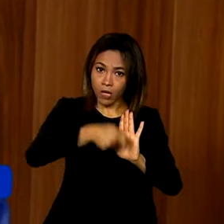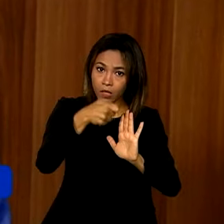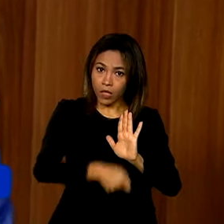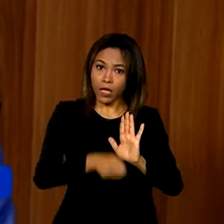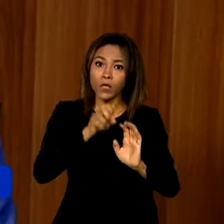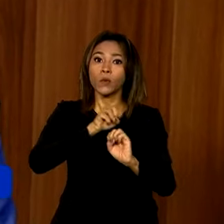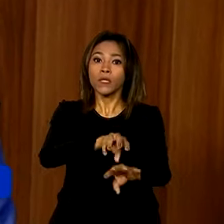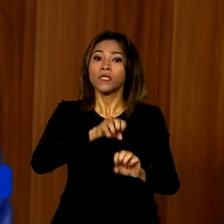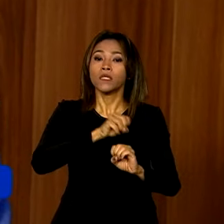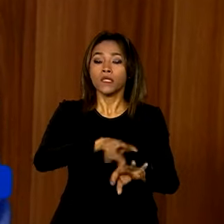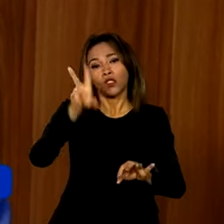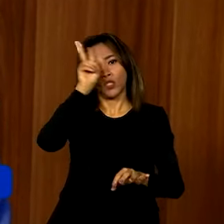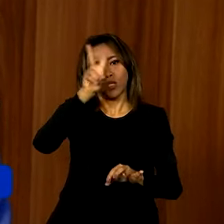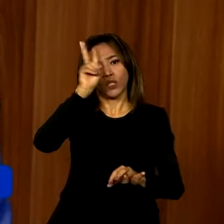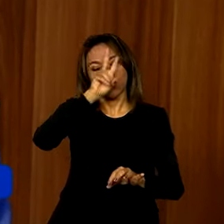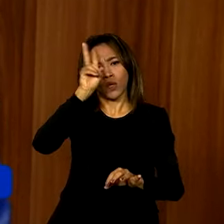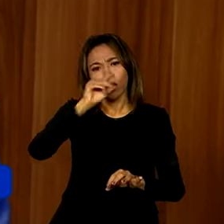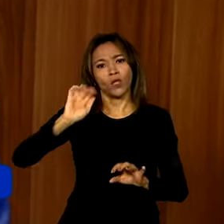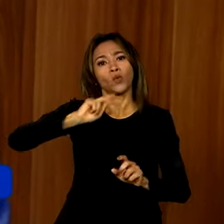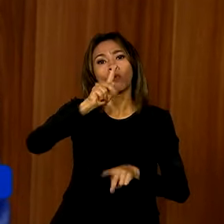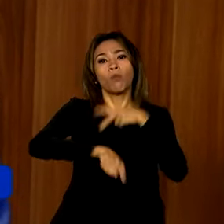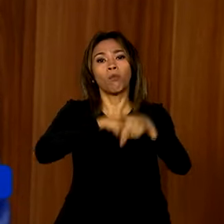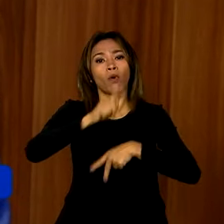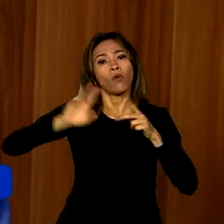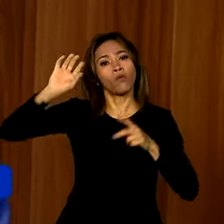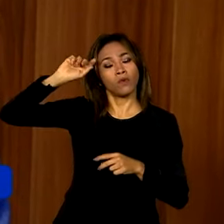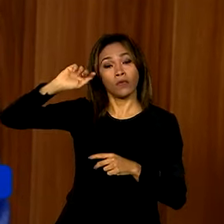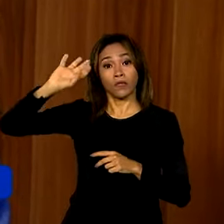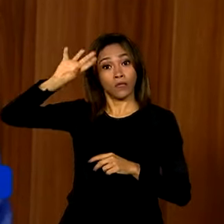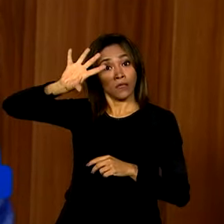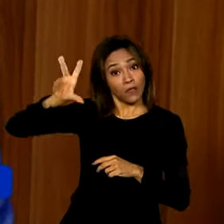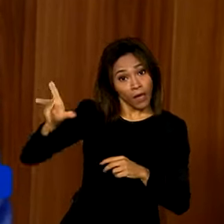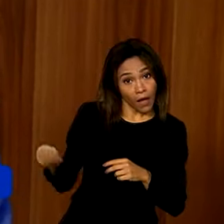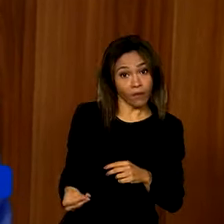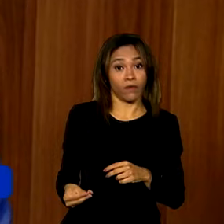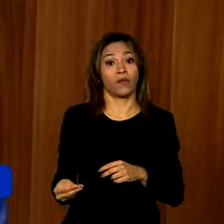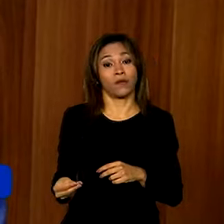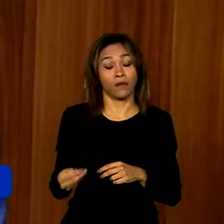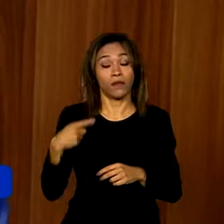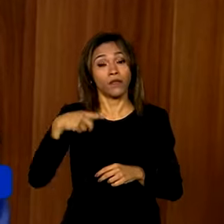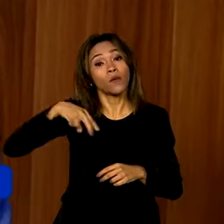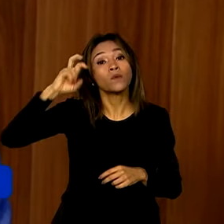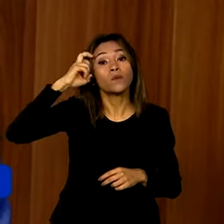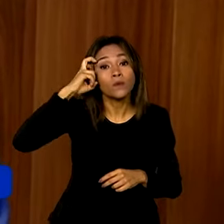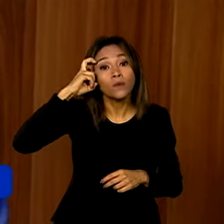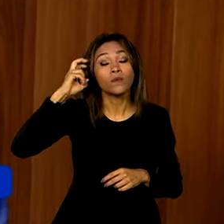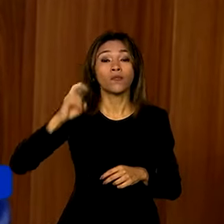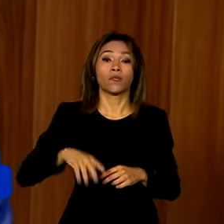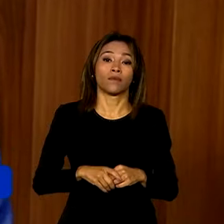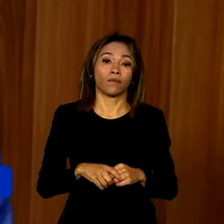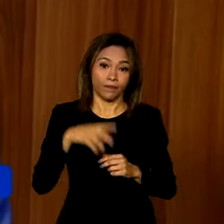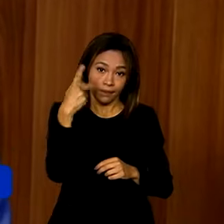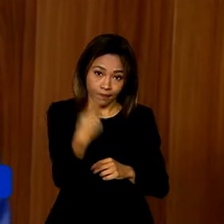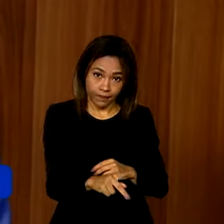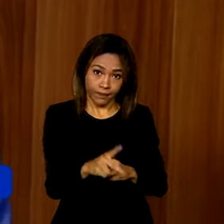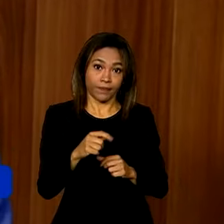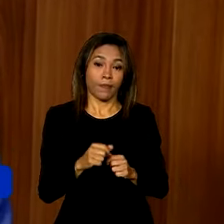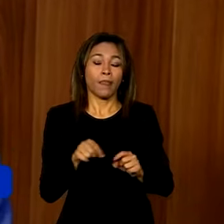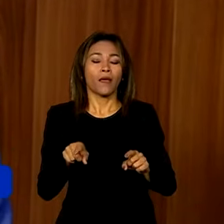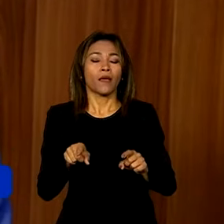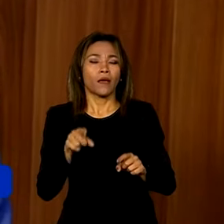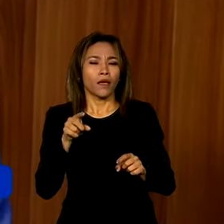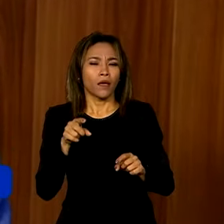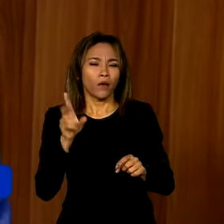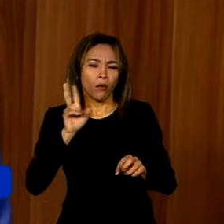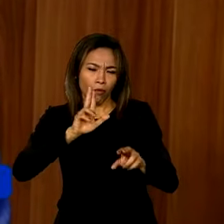de história da África e da cultura afro-brasileira. E com base nisso também nós